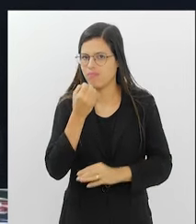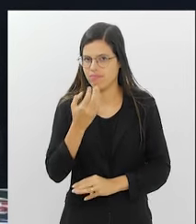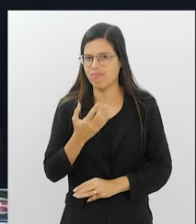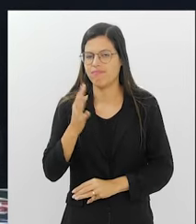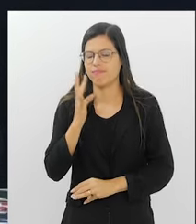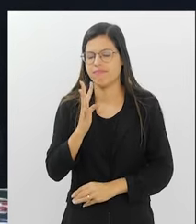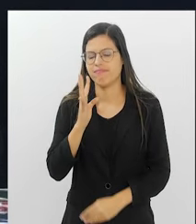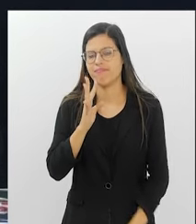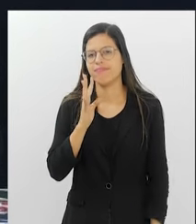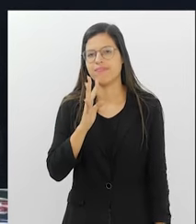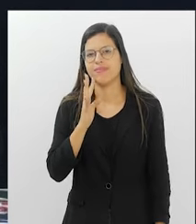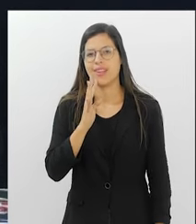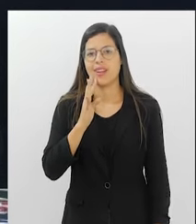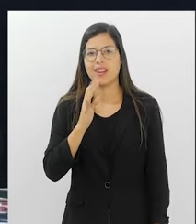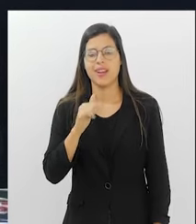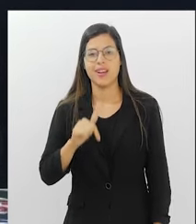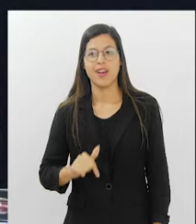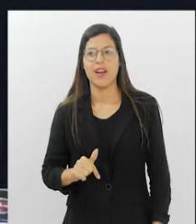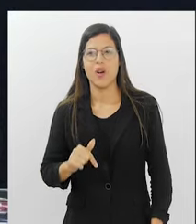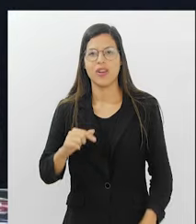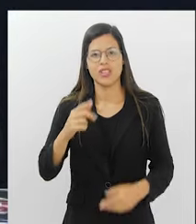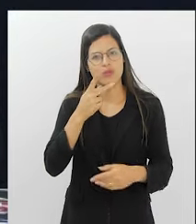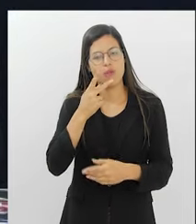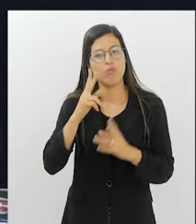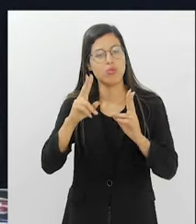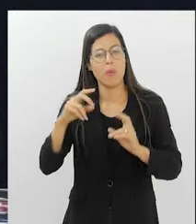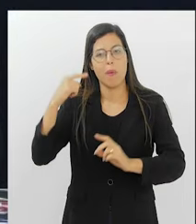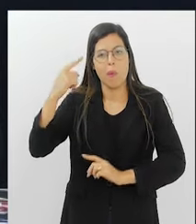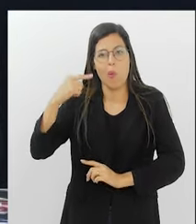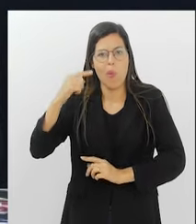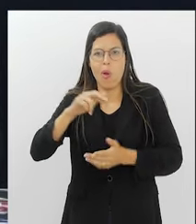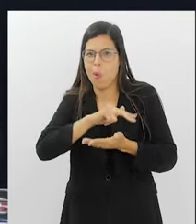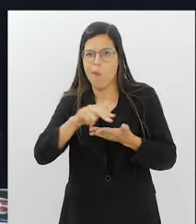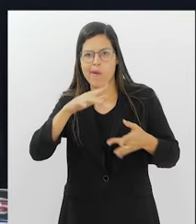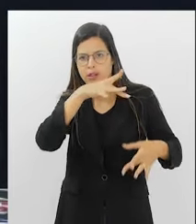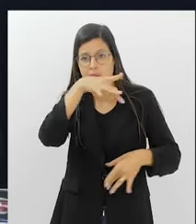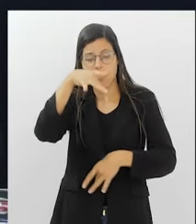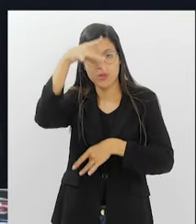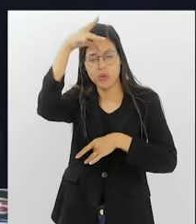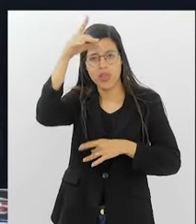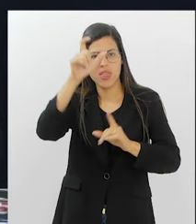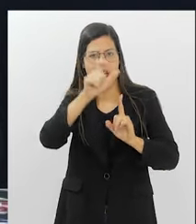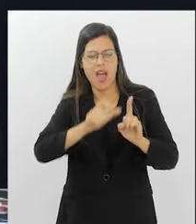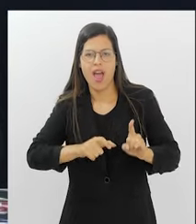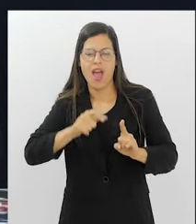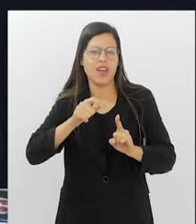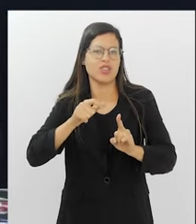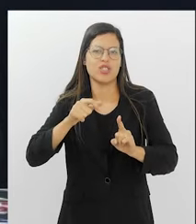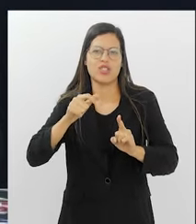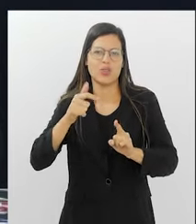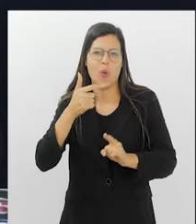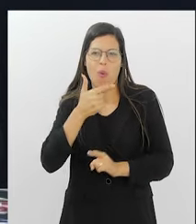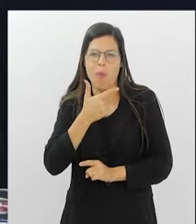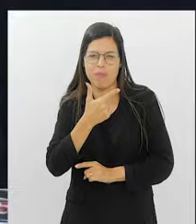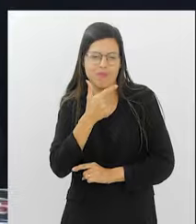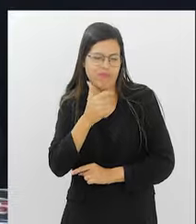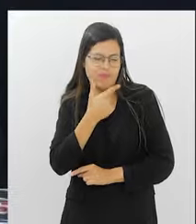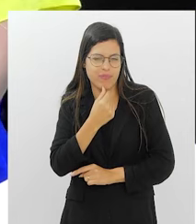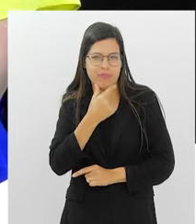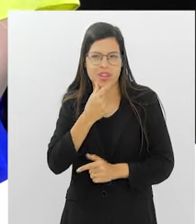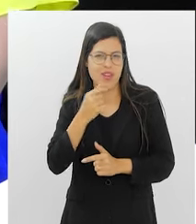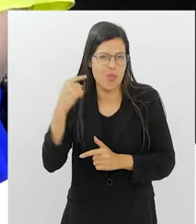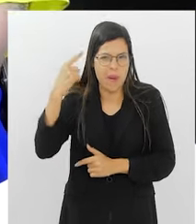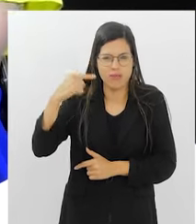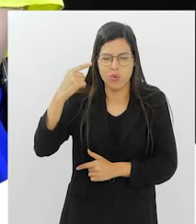foi bem impactante né bem impactante e a gente versou sobre a loucura com vários personagens a Dona Maria Luca menina Maluquinho maluc